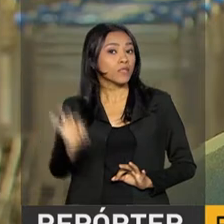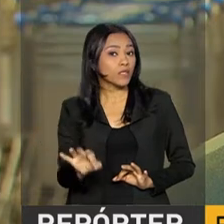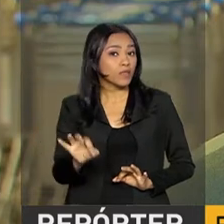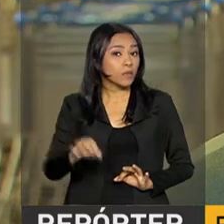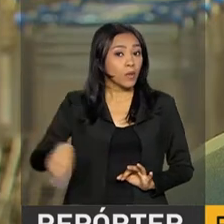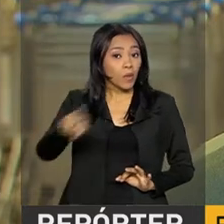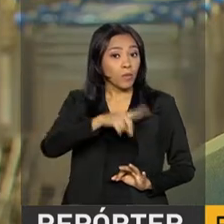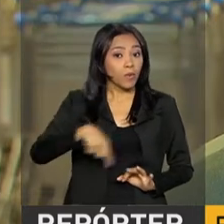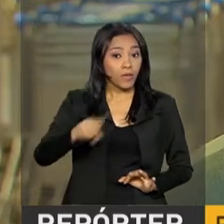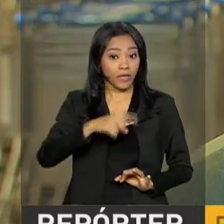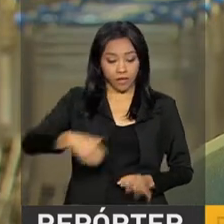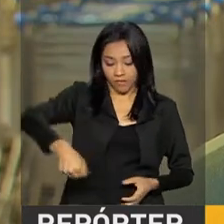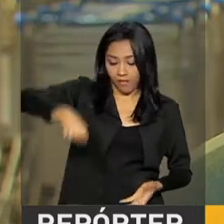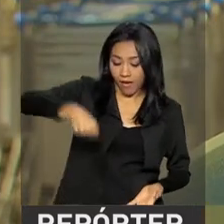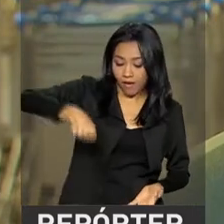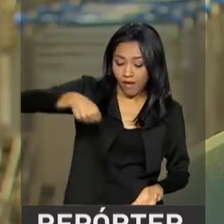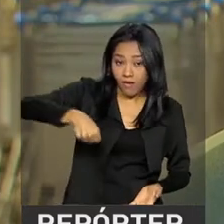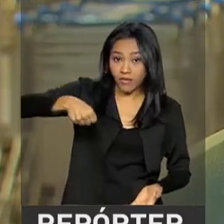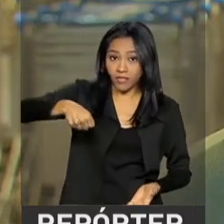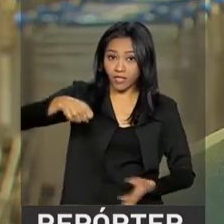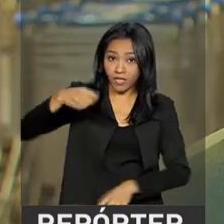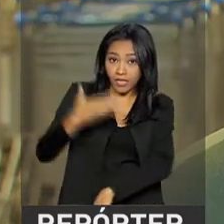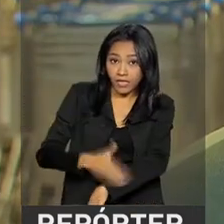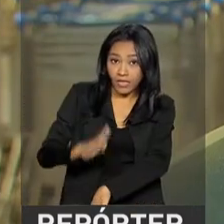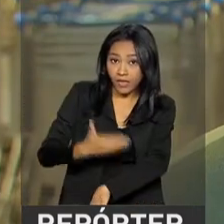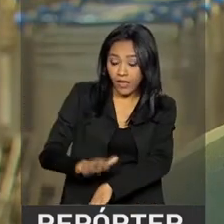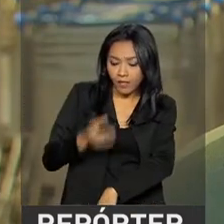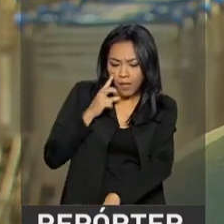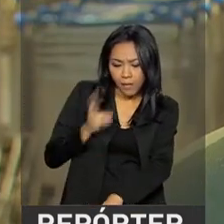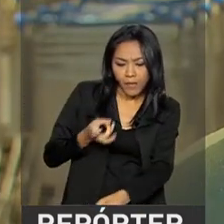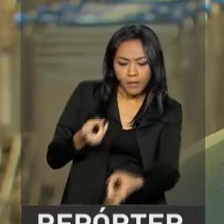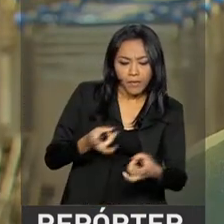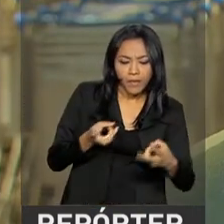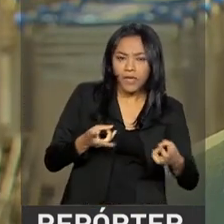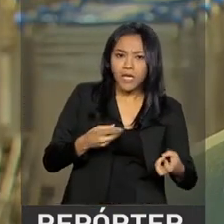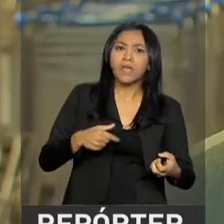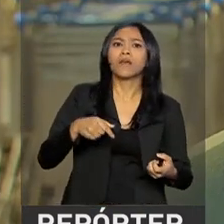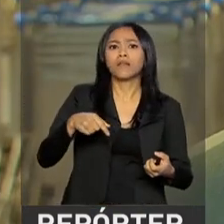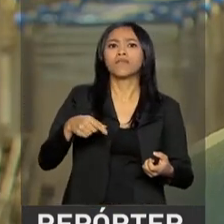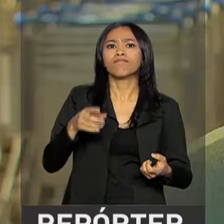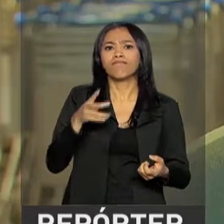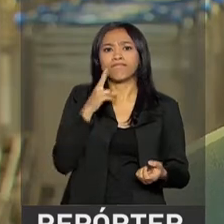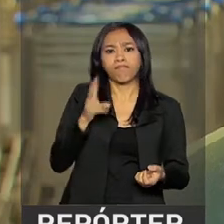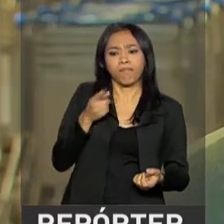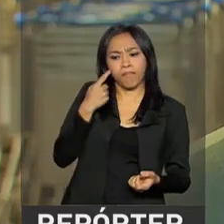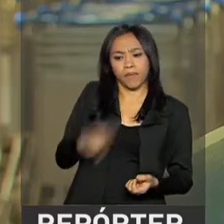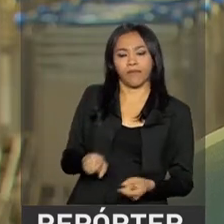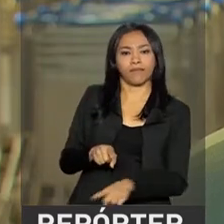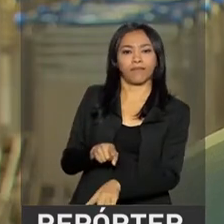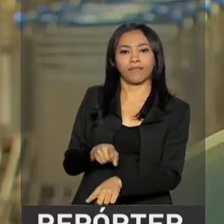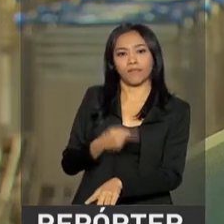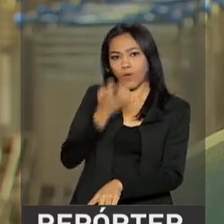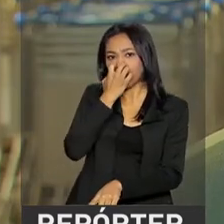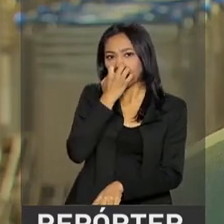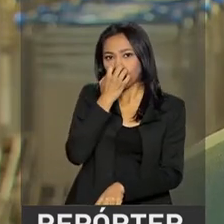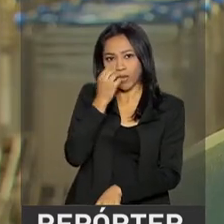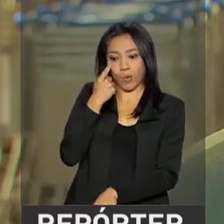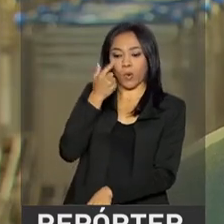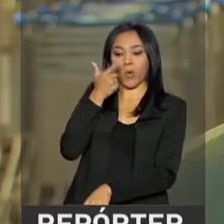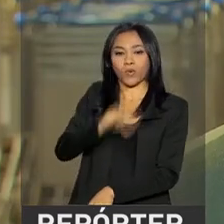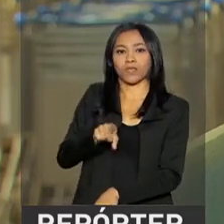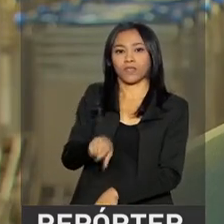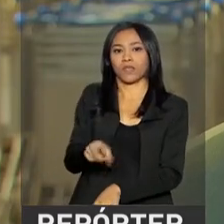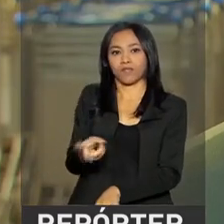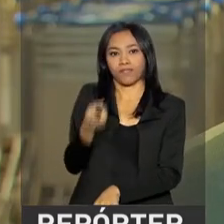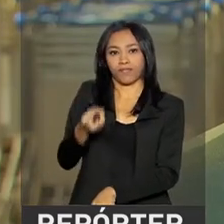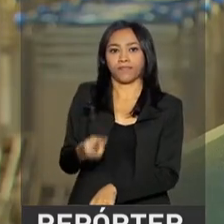que contém o produto o qual ele é treinado para identificar ele deixa passar nossa fiscalização contudo é ele tem um índice de